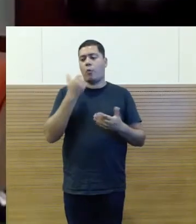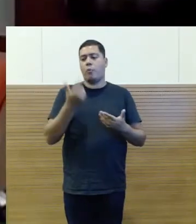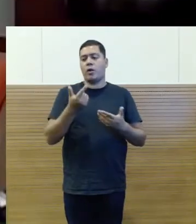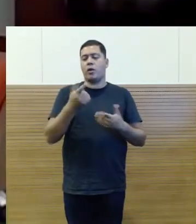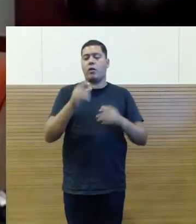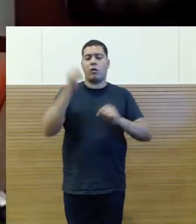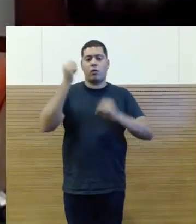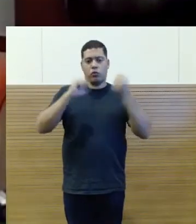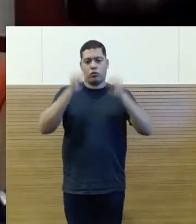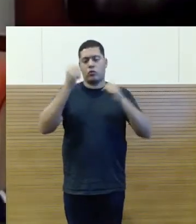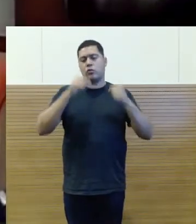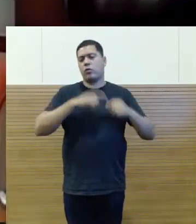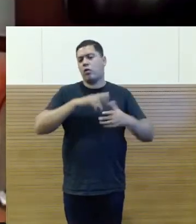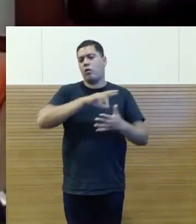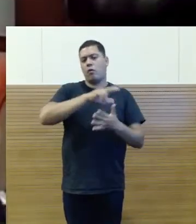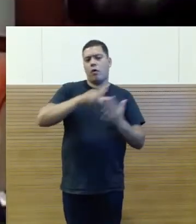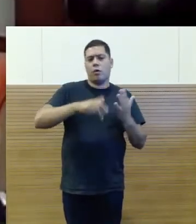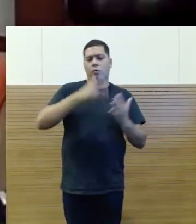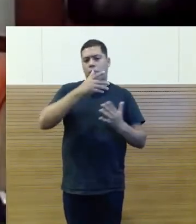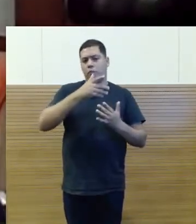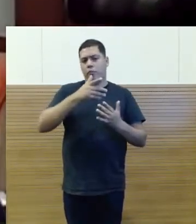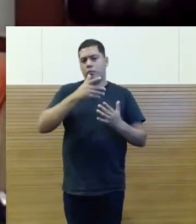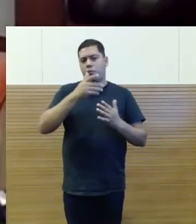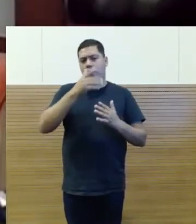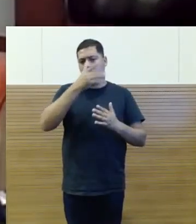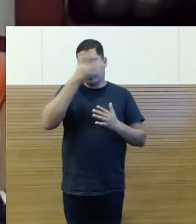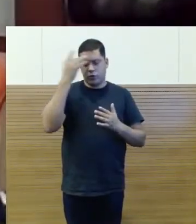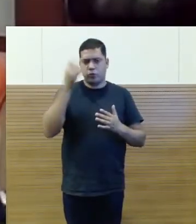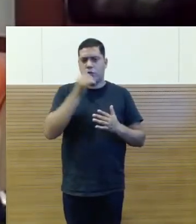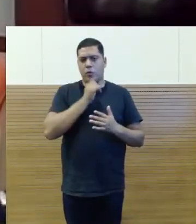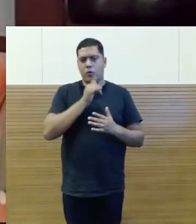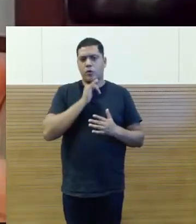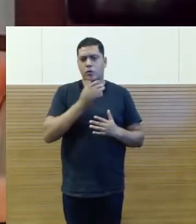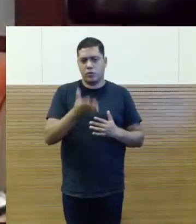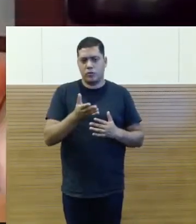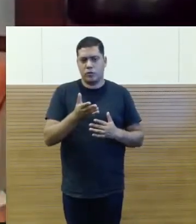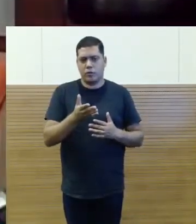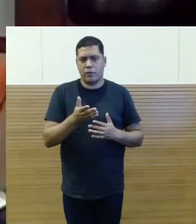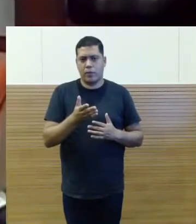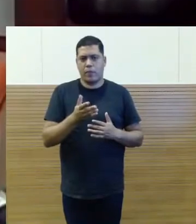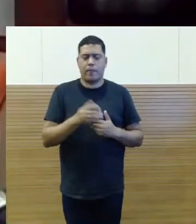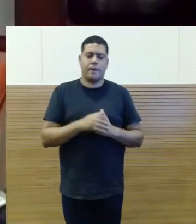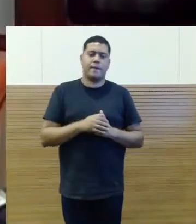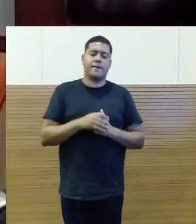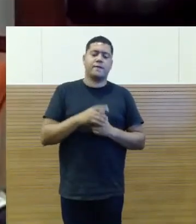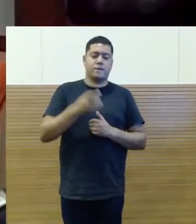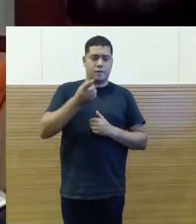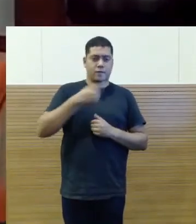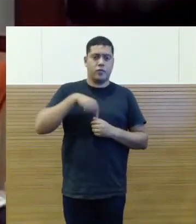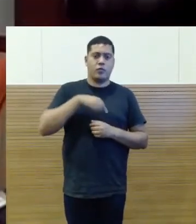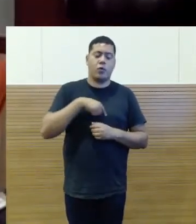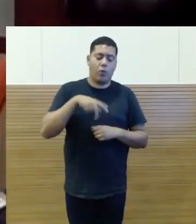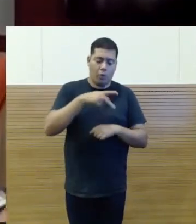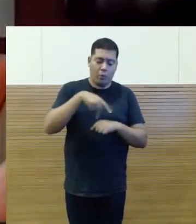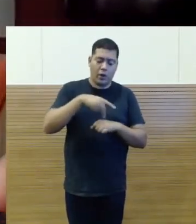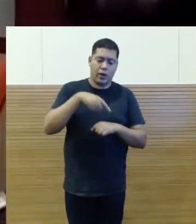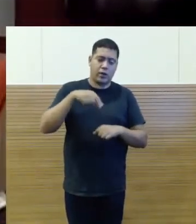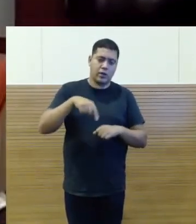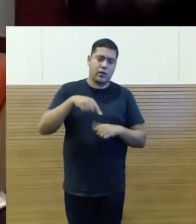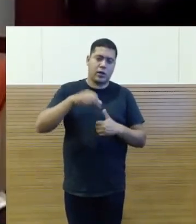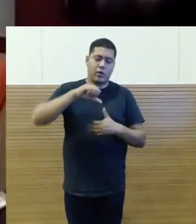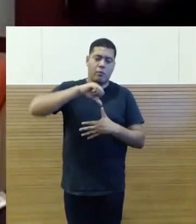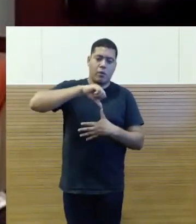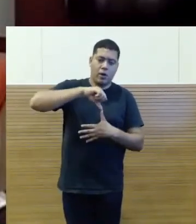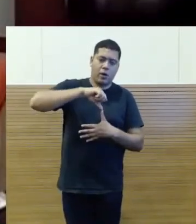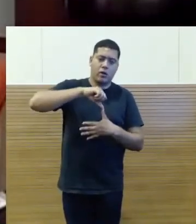Há vários vetores, né? Um deles, por exemplo, é o marketing. E nos nossos países, né, da América Latina, onde o